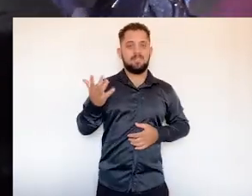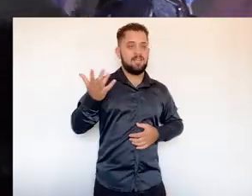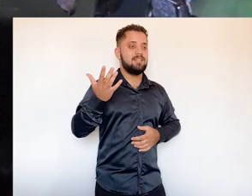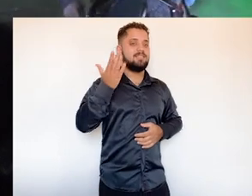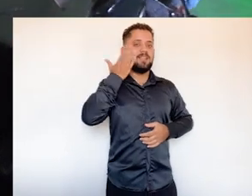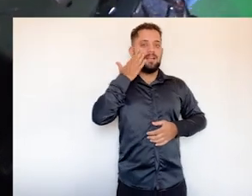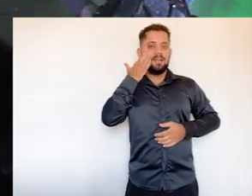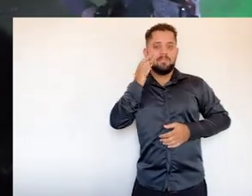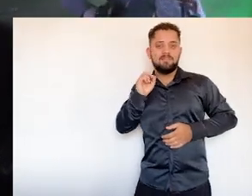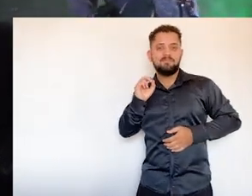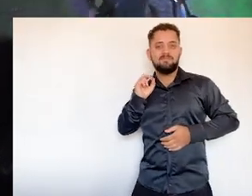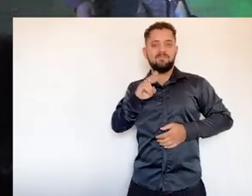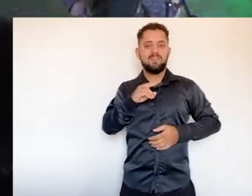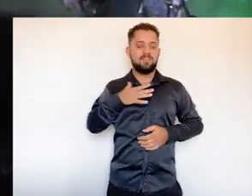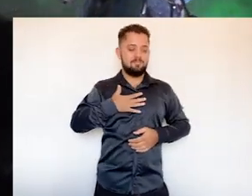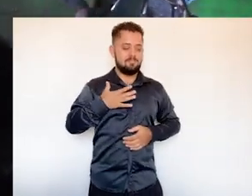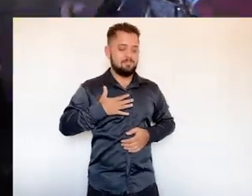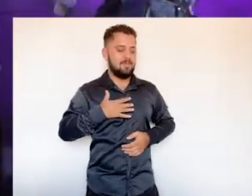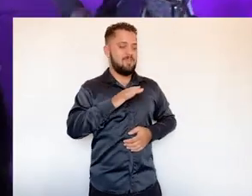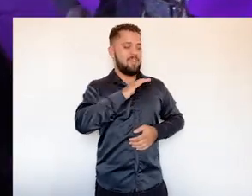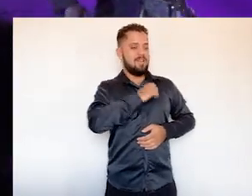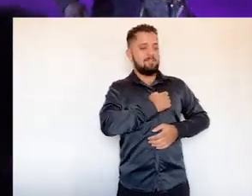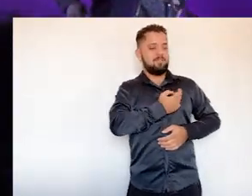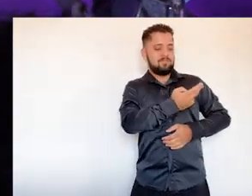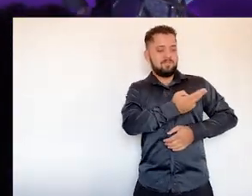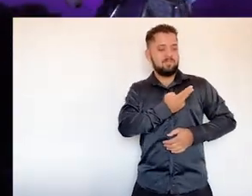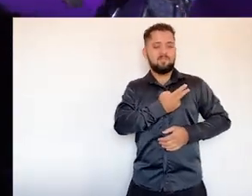shot comigo e mais ninguém.